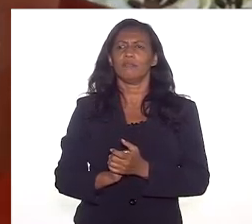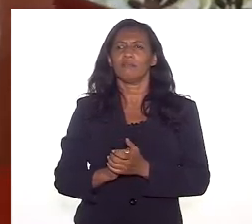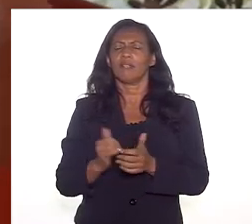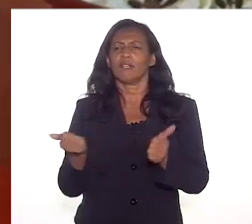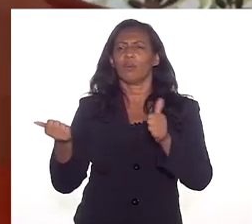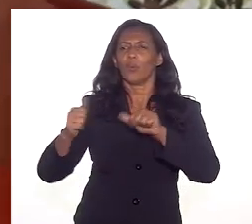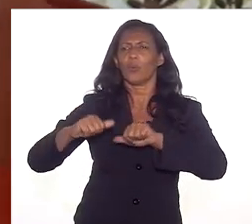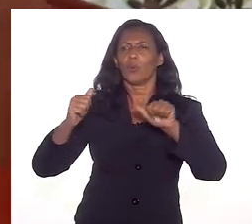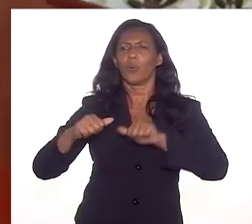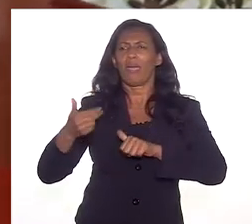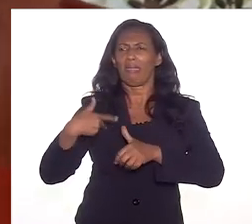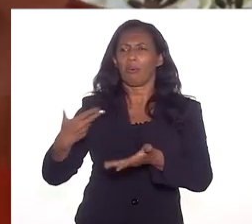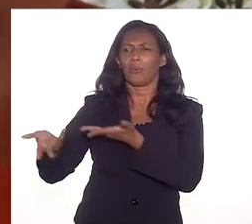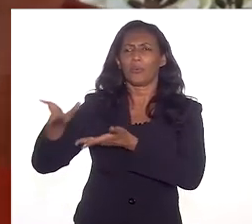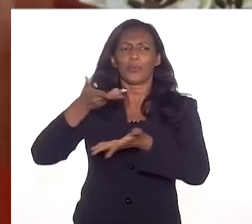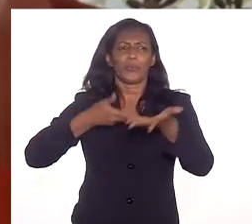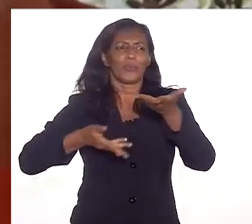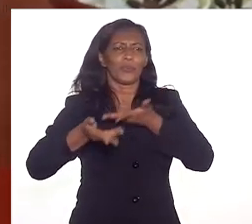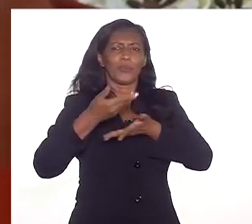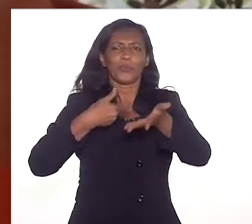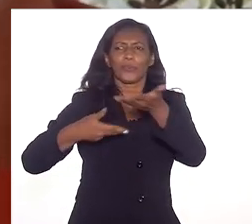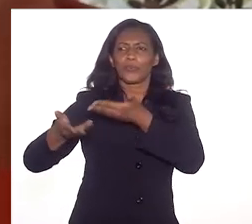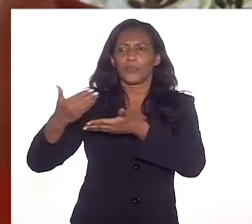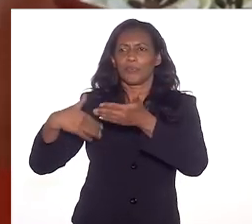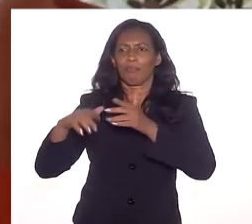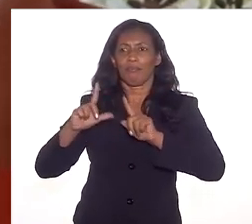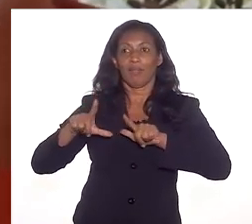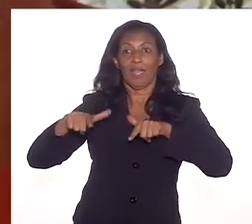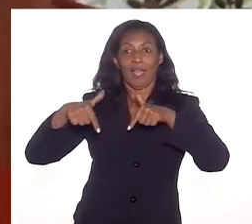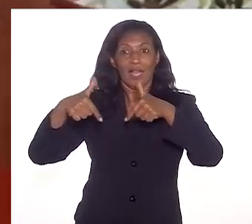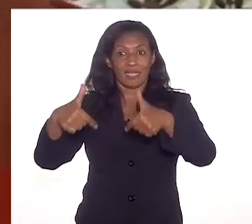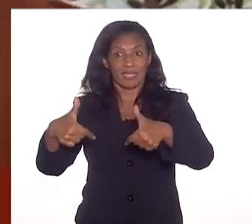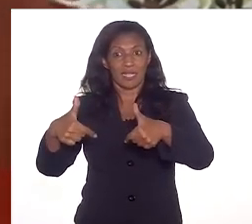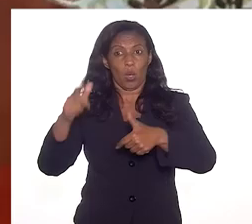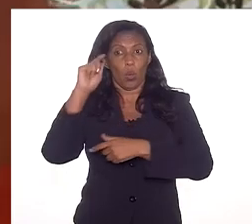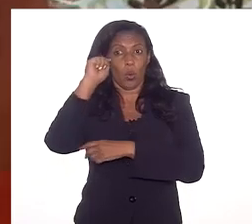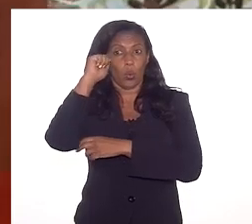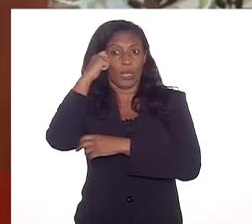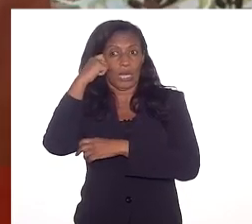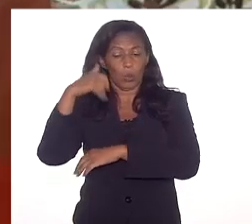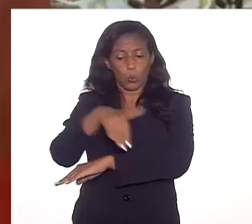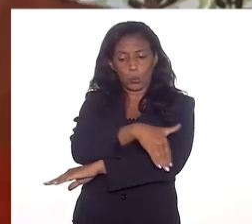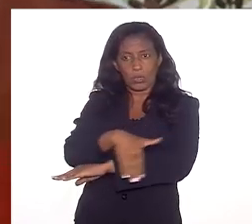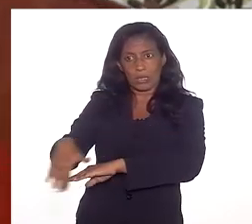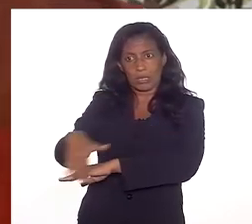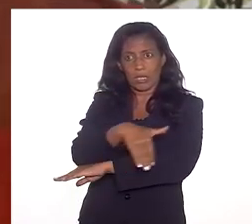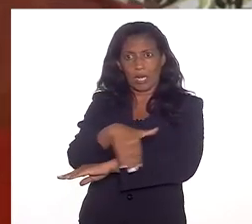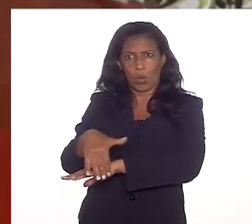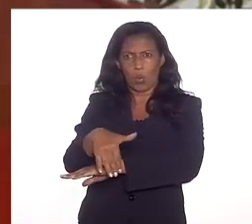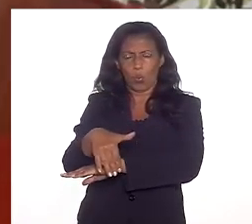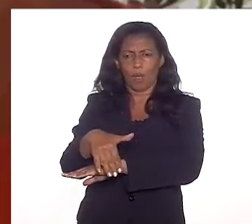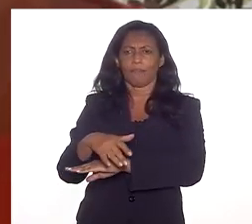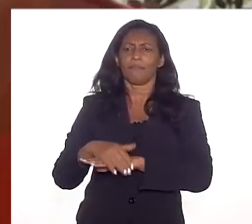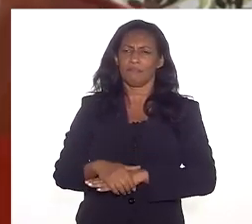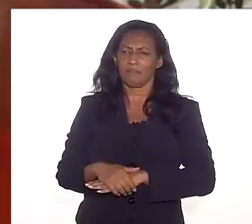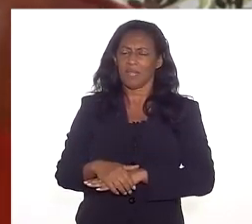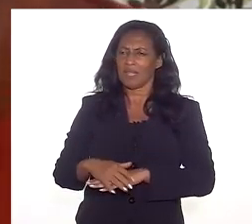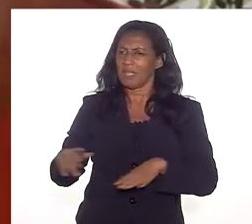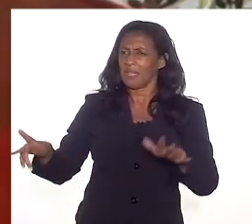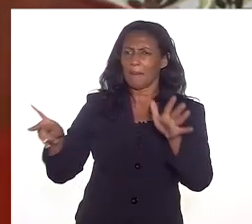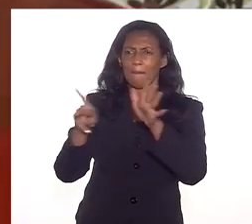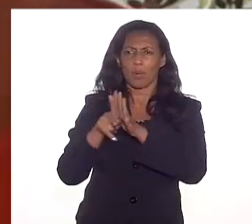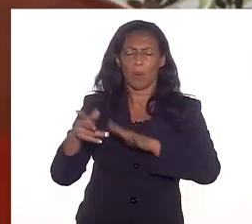a atividade que eu comecei a participar também, que era chamada de Ação do Negro nas Ruas. Era um cenário que